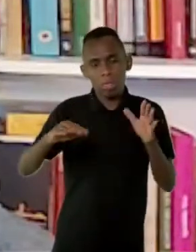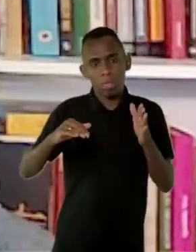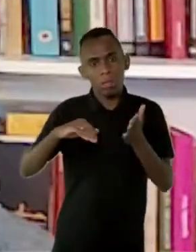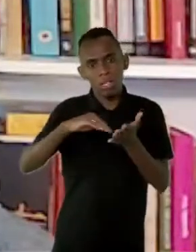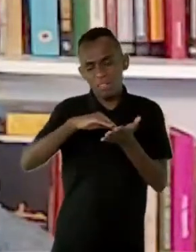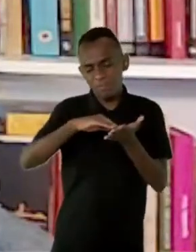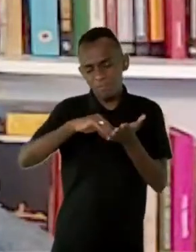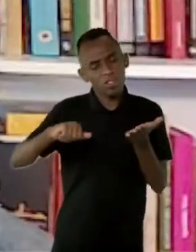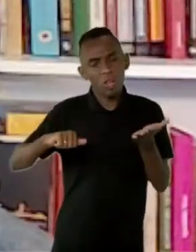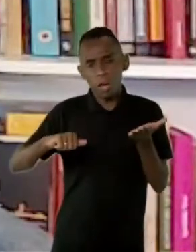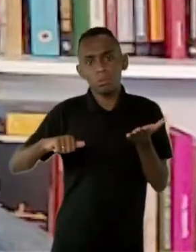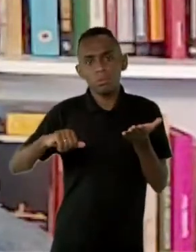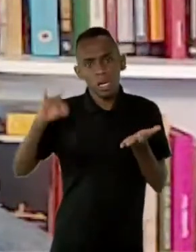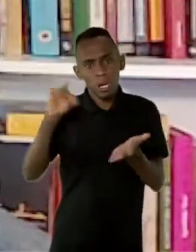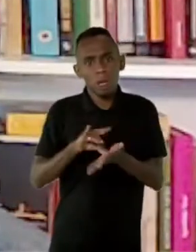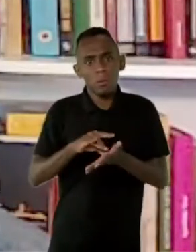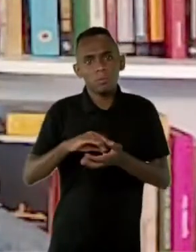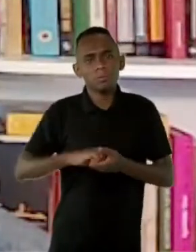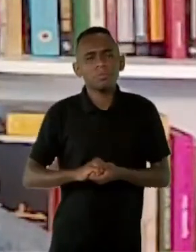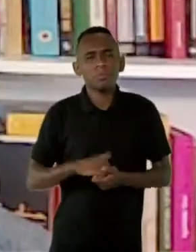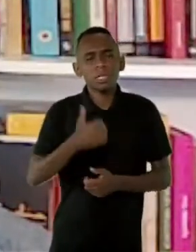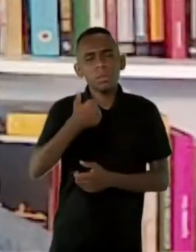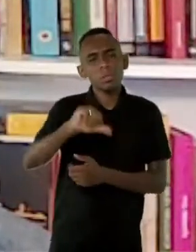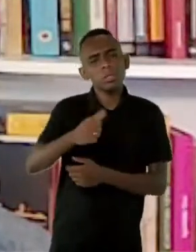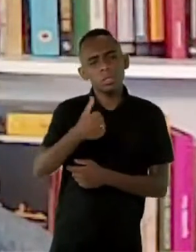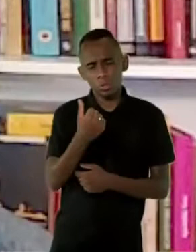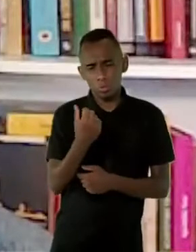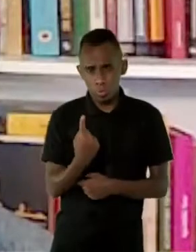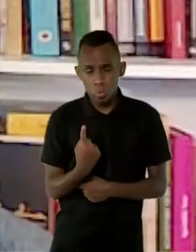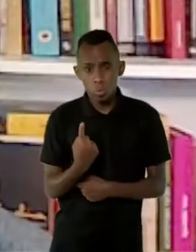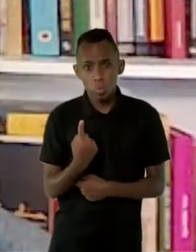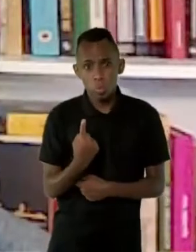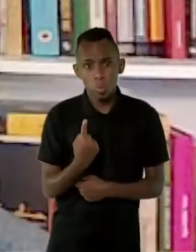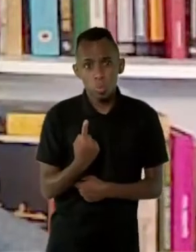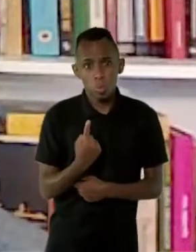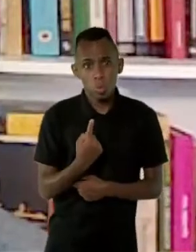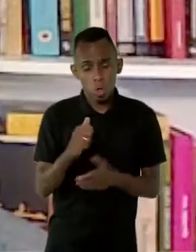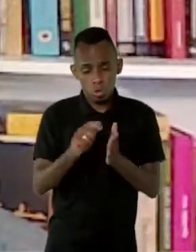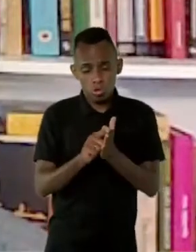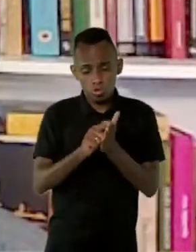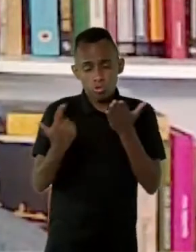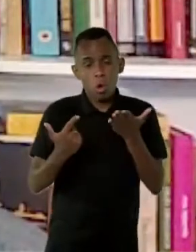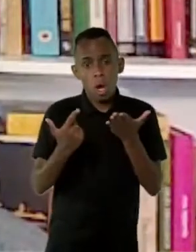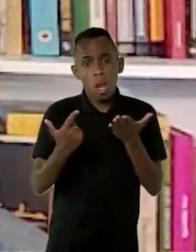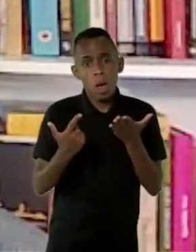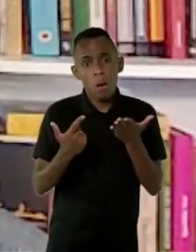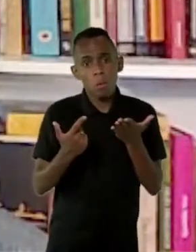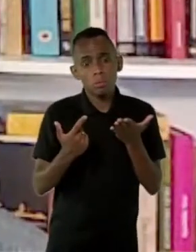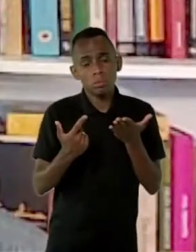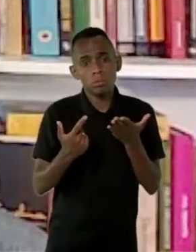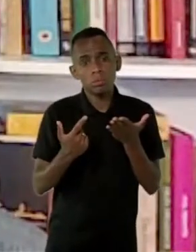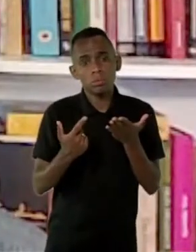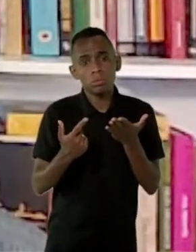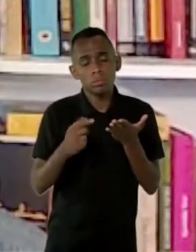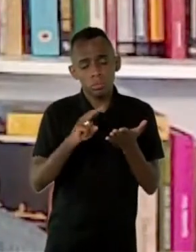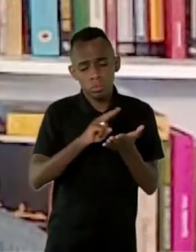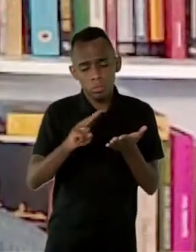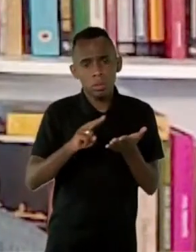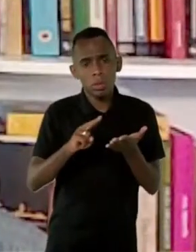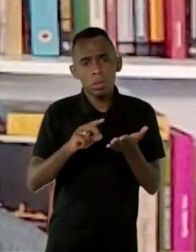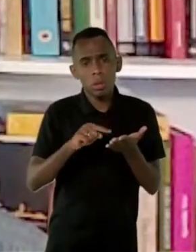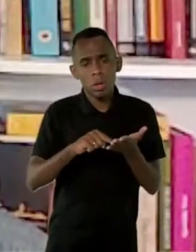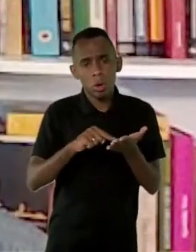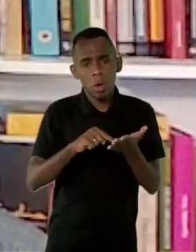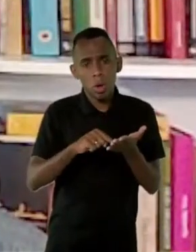num jornal, em 1961, que é um jornal chamado